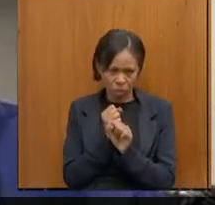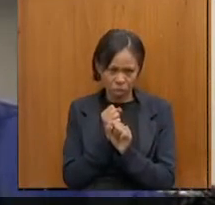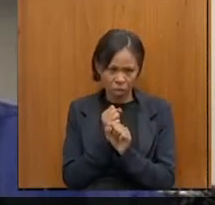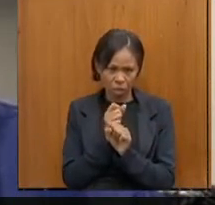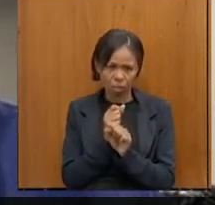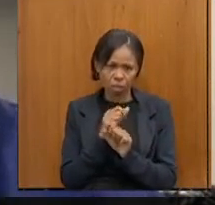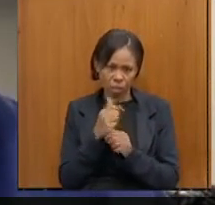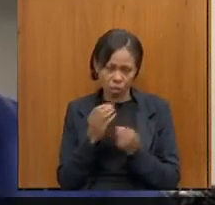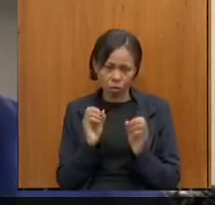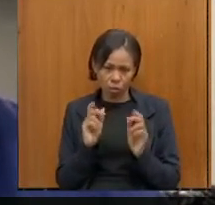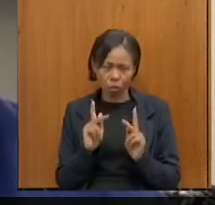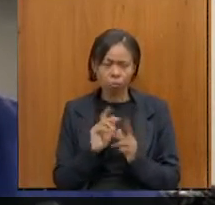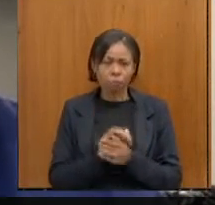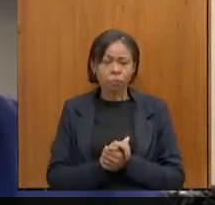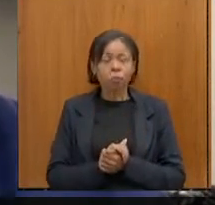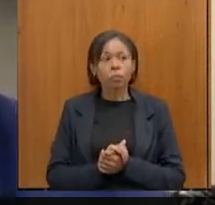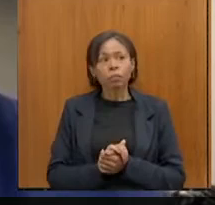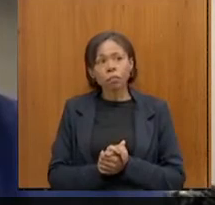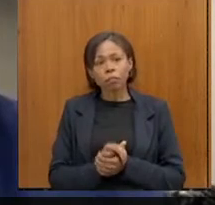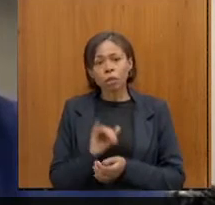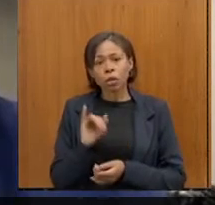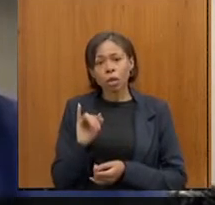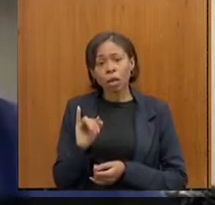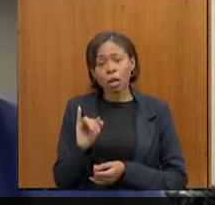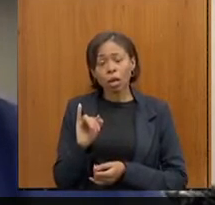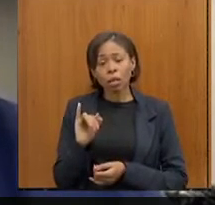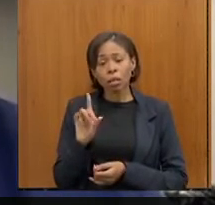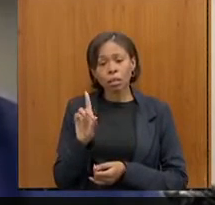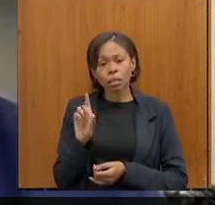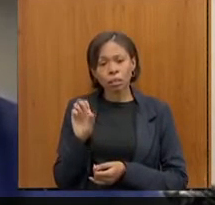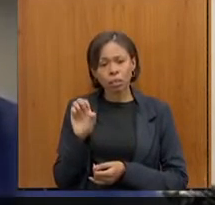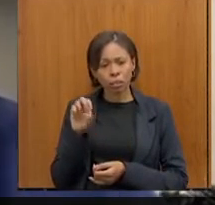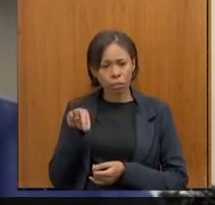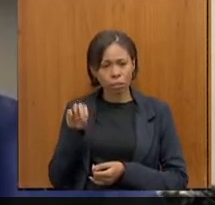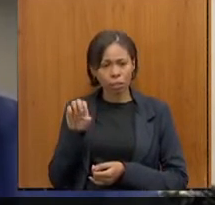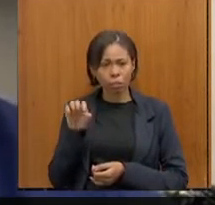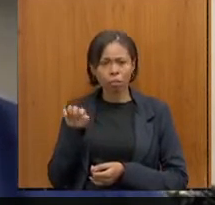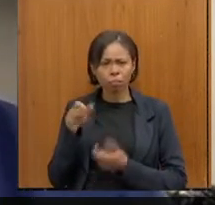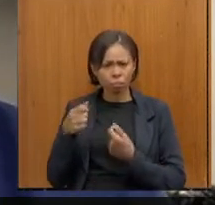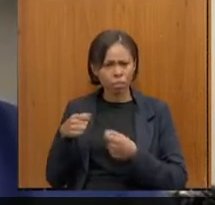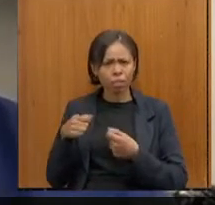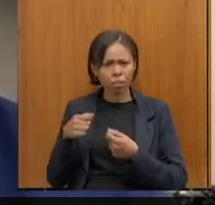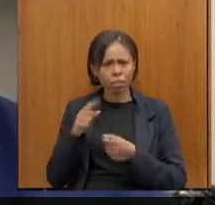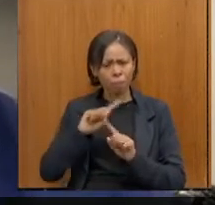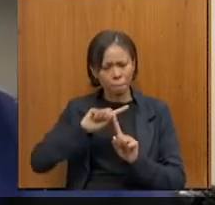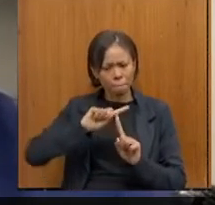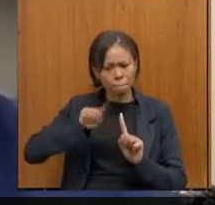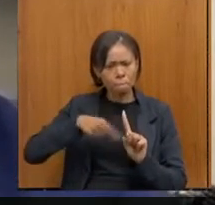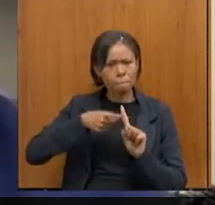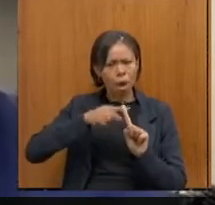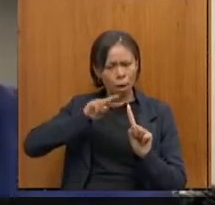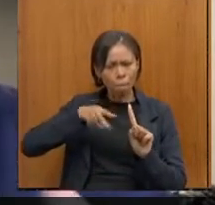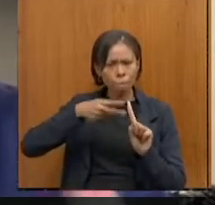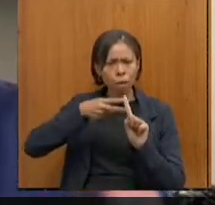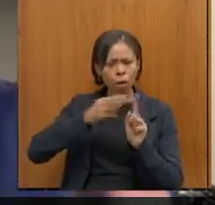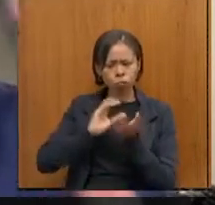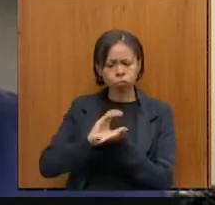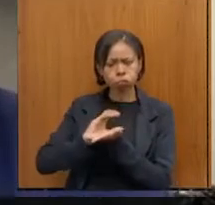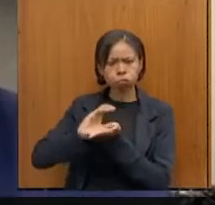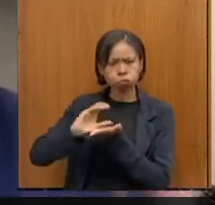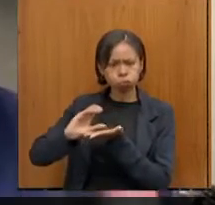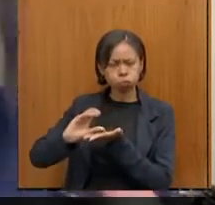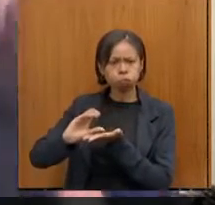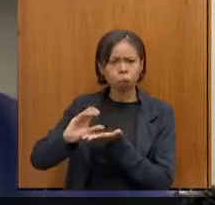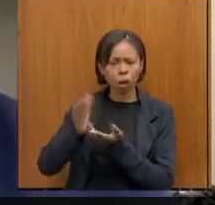aumentando então o e dele ele precisa dele tem uma cor dos cabelos ele precisa de ter as